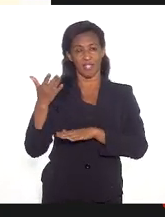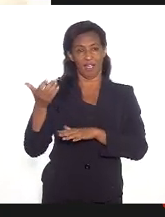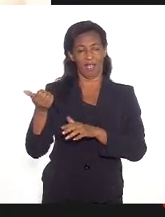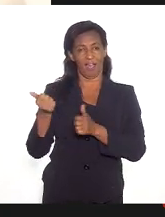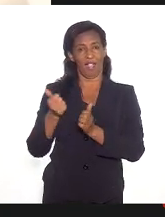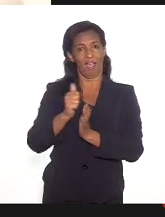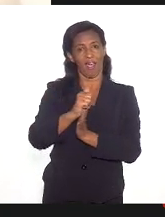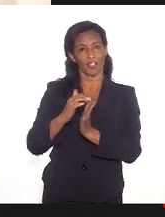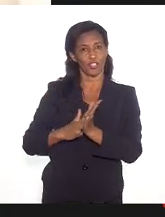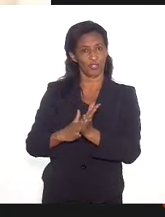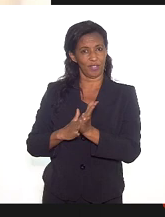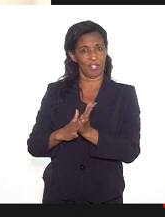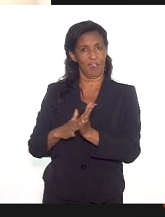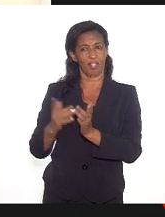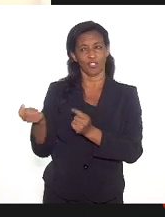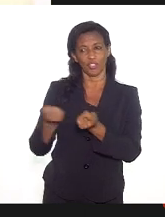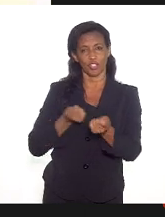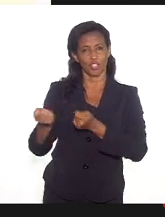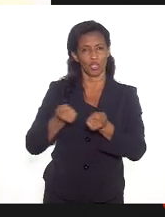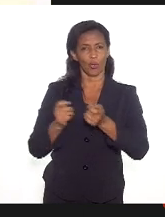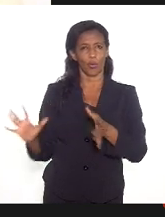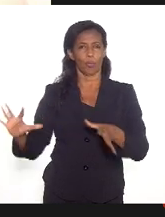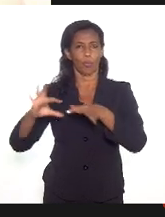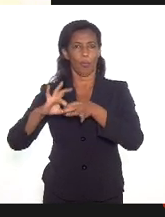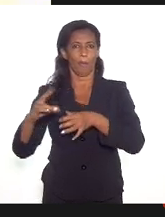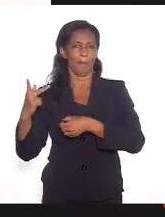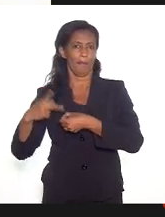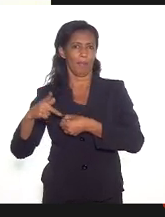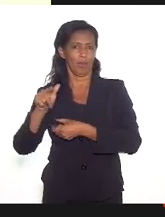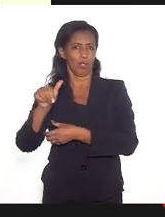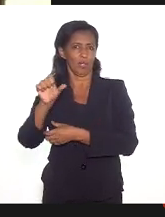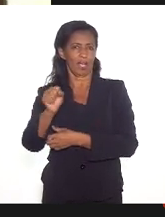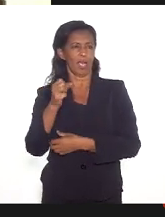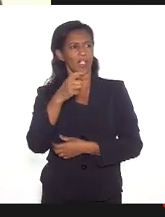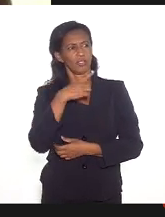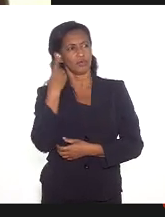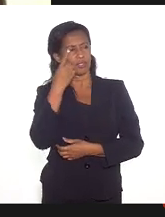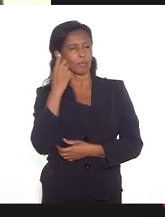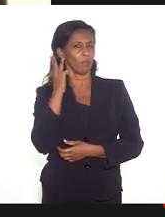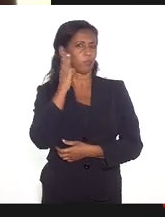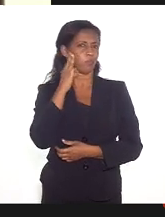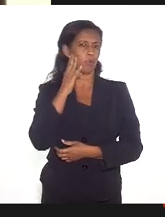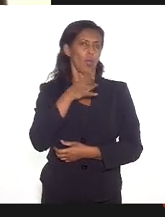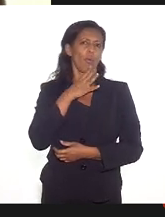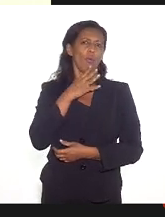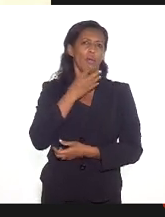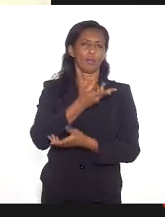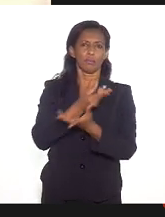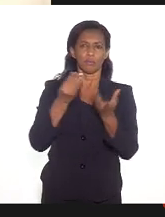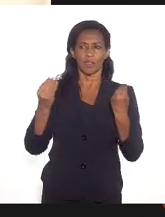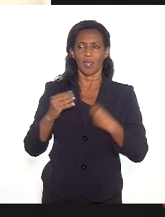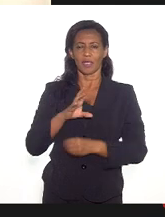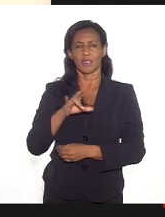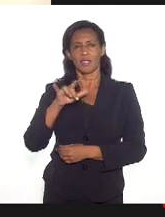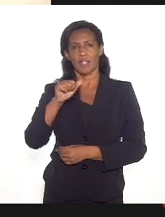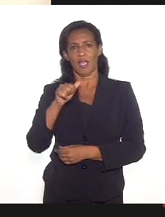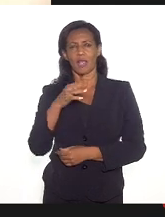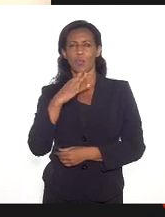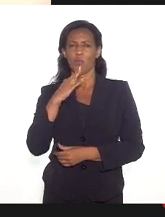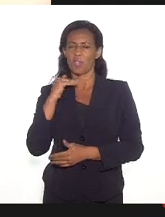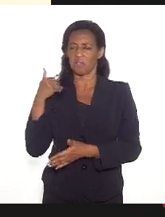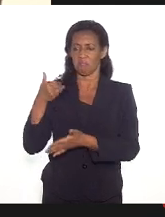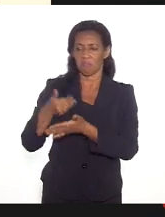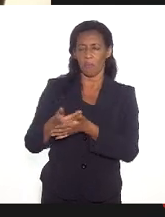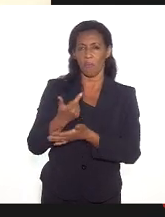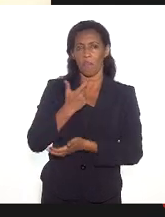complexo petróleo e gás tão importante para o Estado do Rio de Janeiro. Deputado Valdec, que eu já conheço há bastante tempo, deputada Célia, conheci